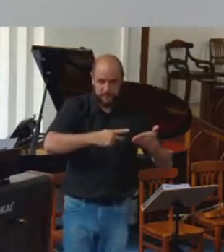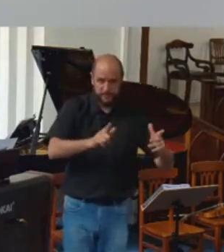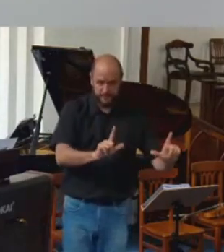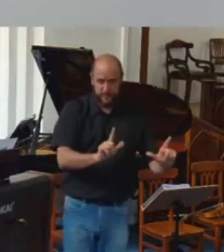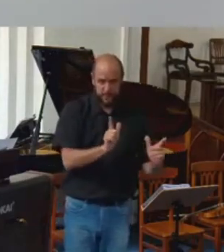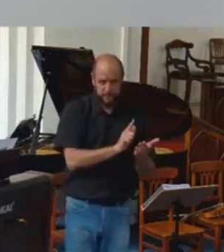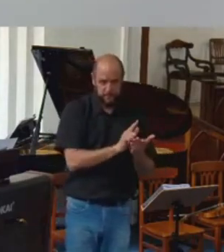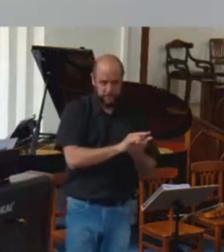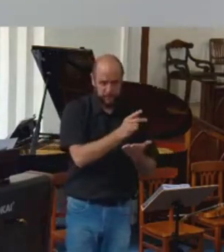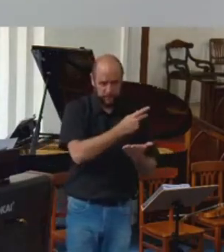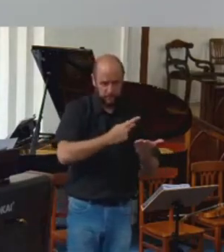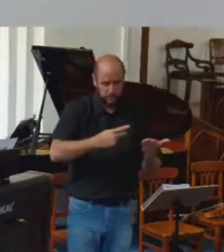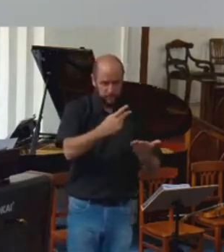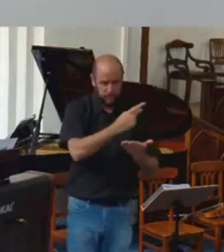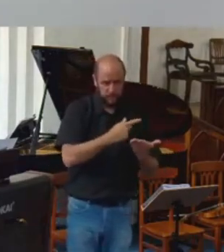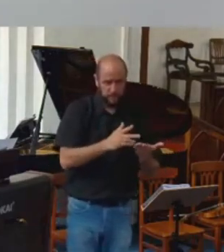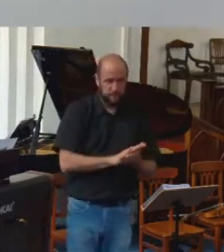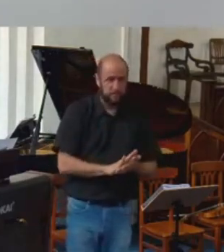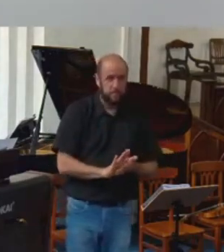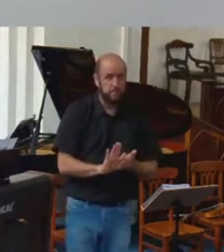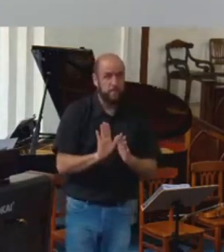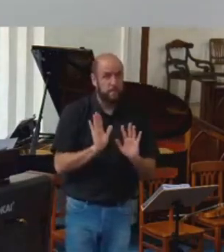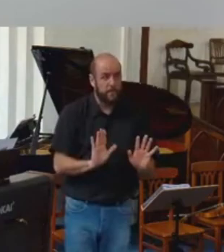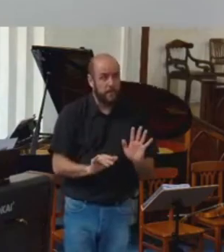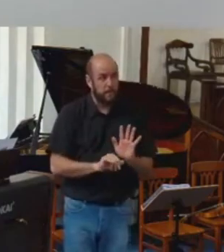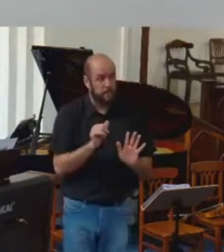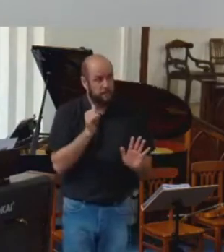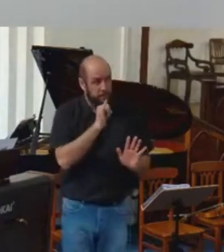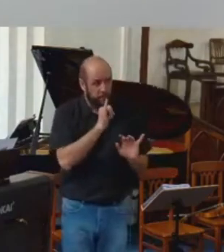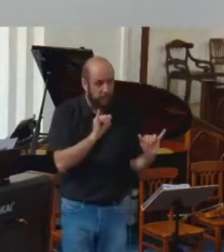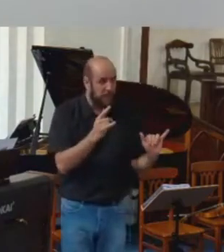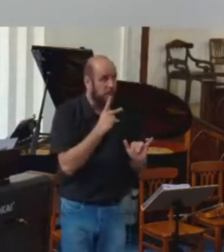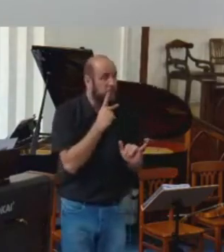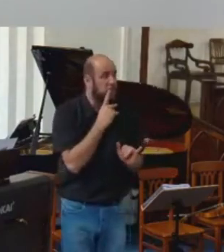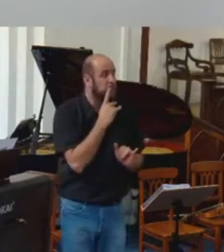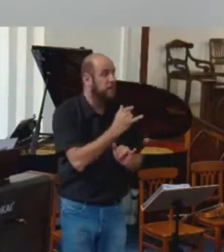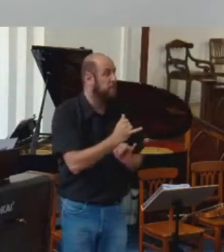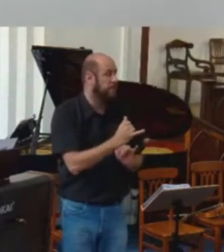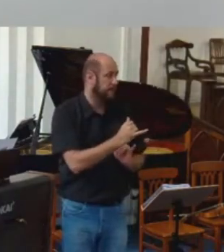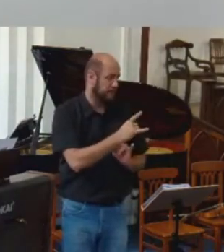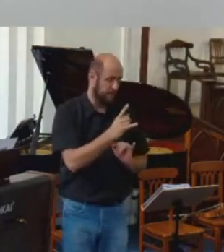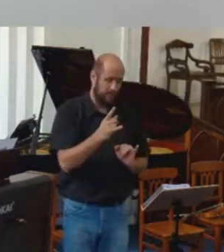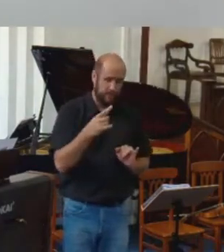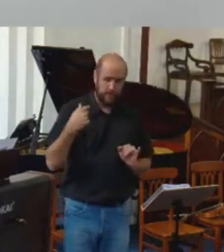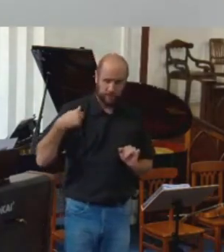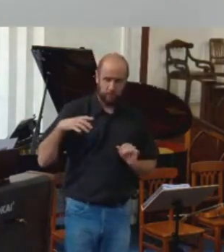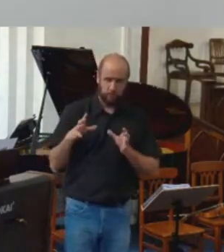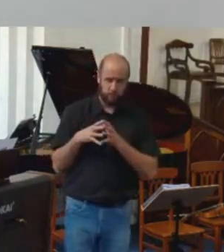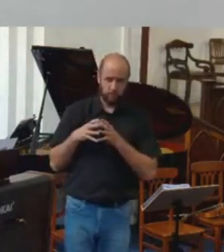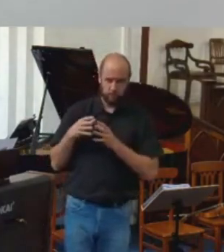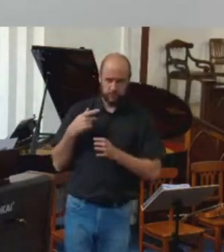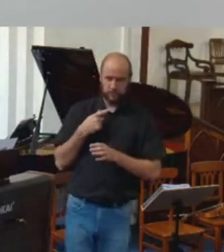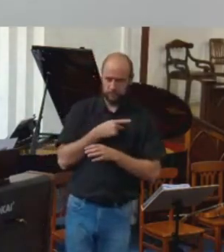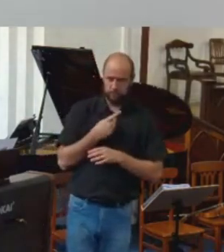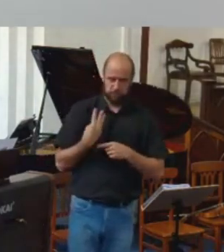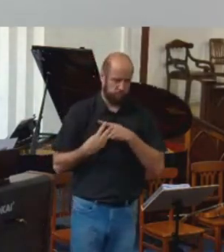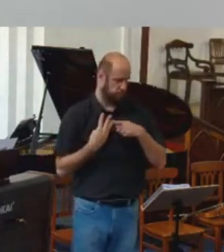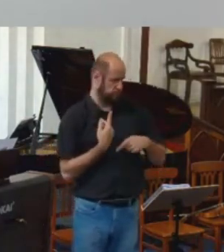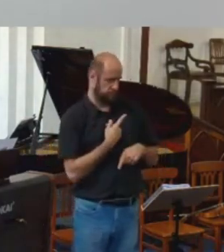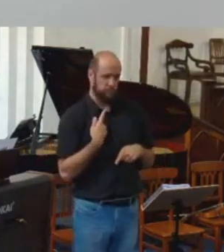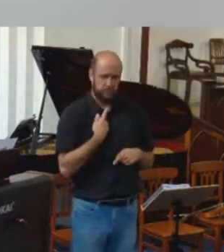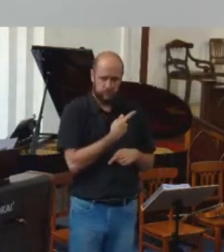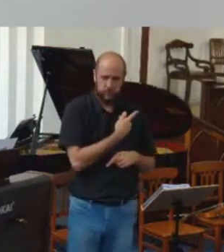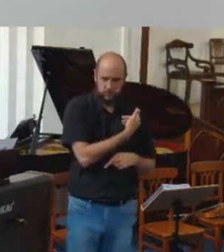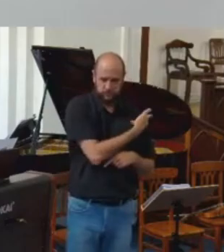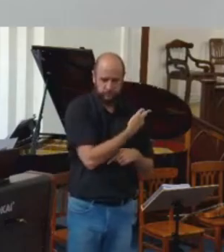ilustração que vocês sempre fazem. Antes de tudo, eu gostaria de dizer aos pais que nós do colegiado pastoral, eu, reverendo Alberto,